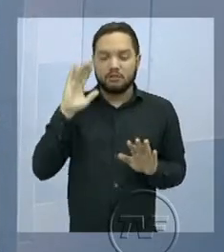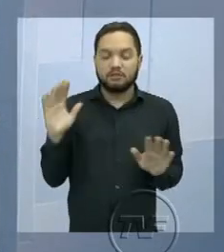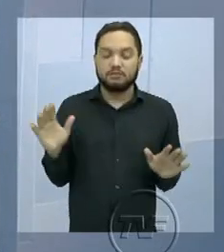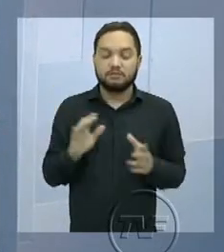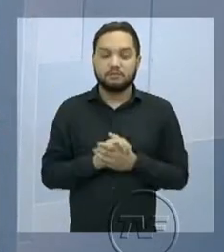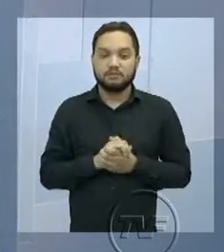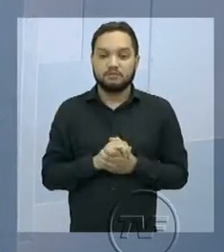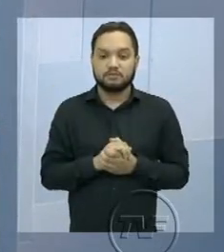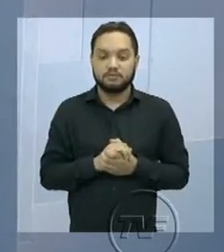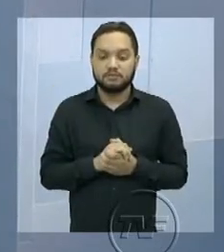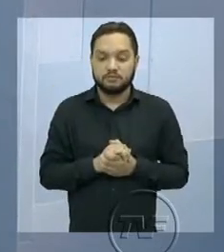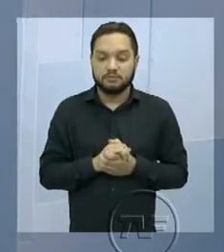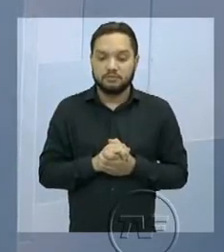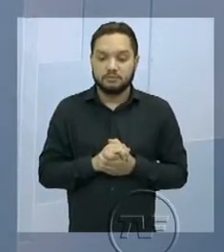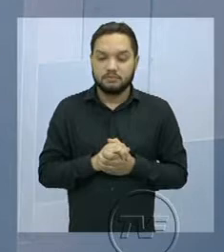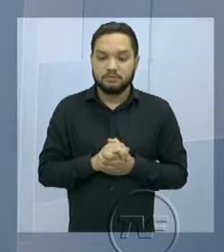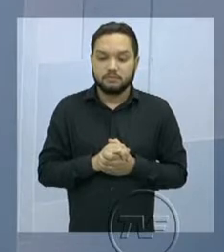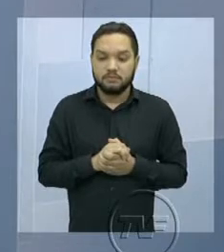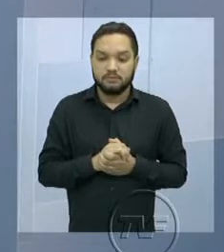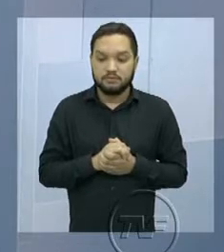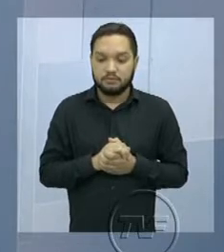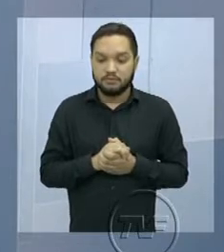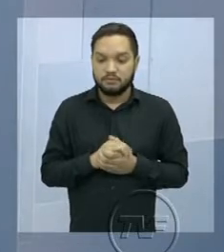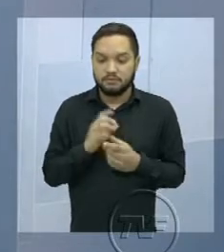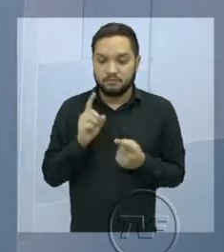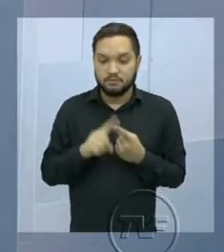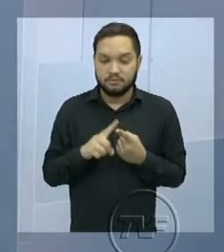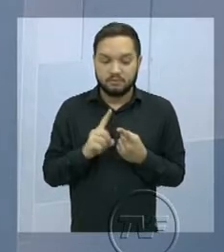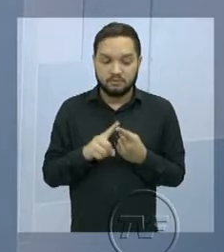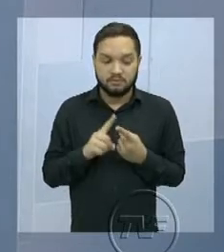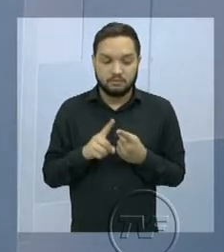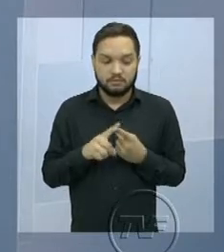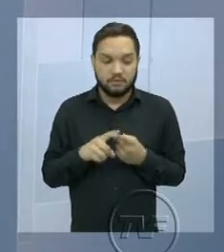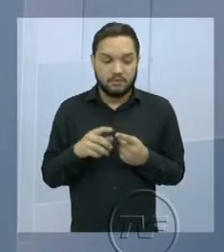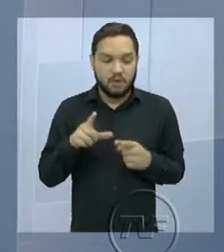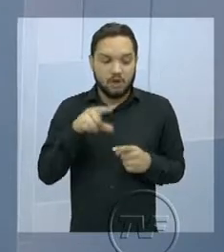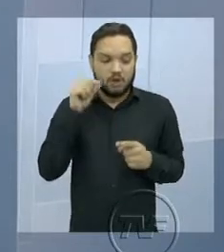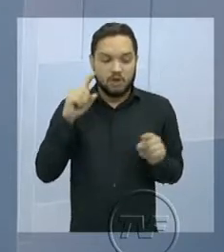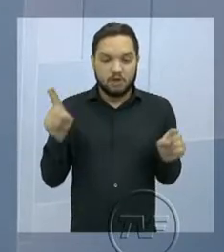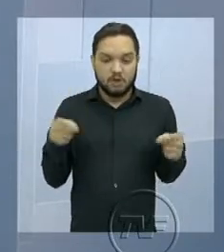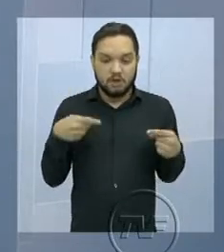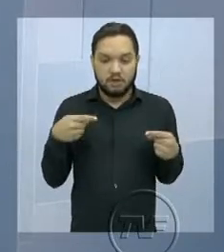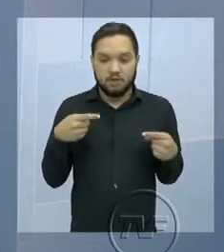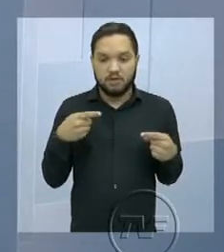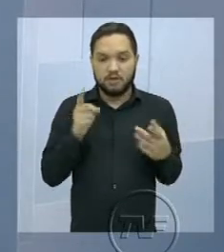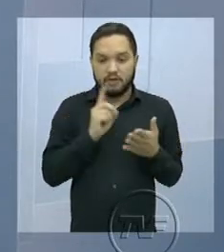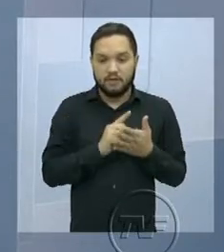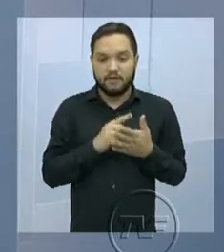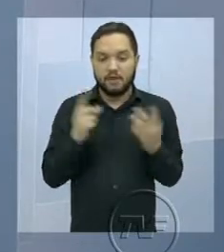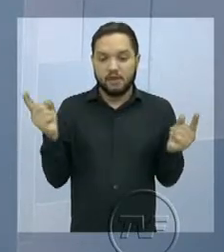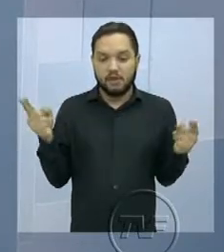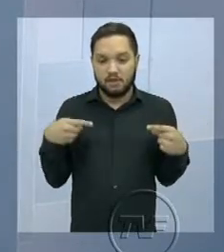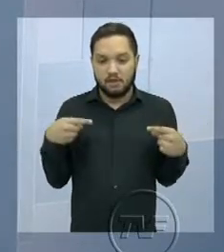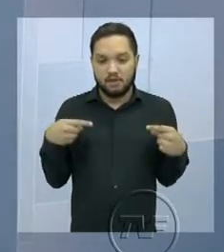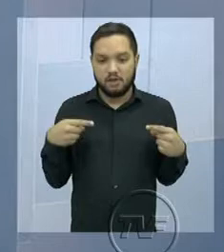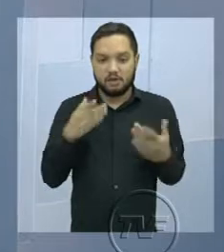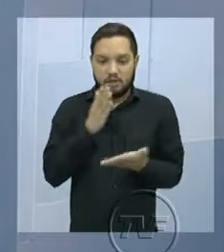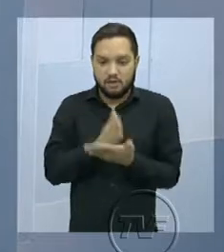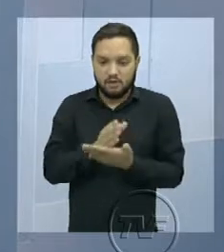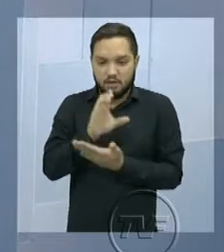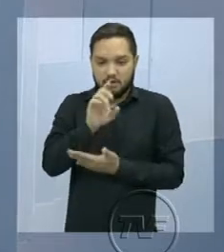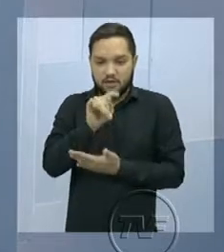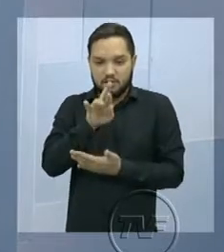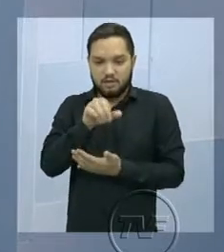outros. E alancou como adversário, na realidade inimigo, o Centrão.